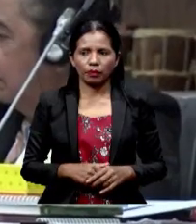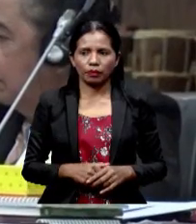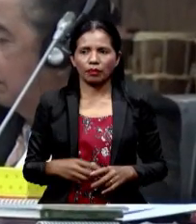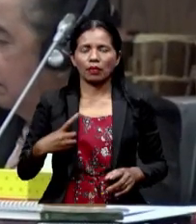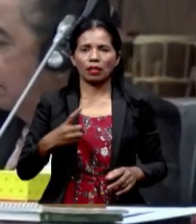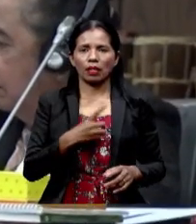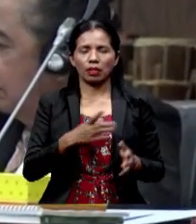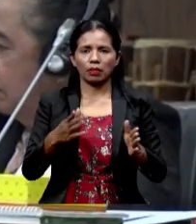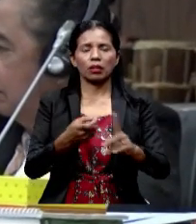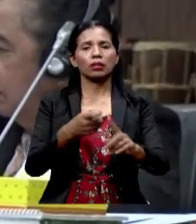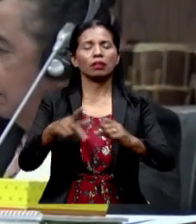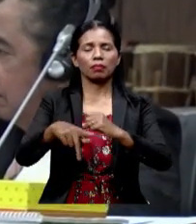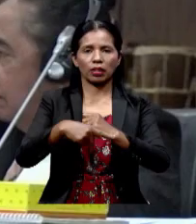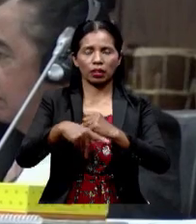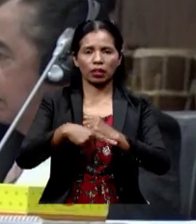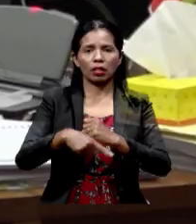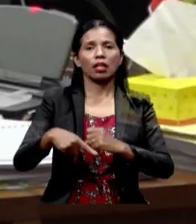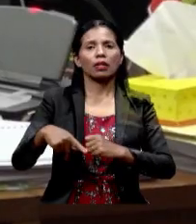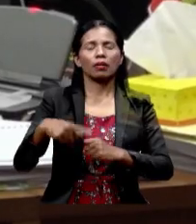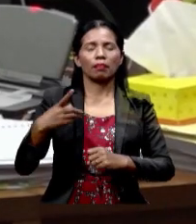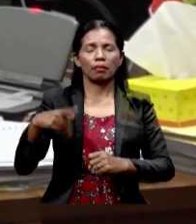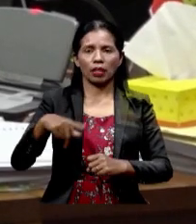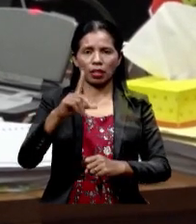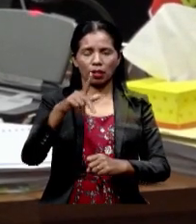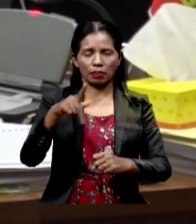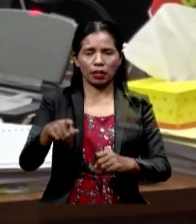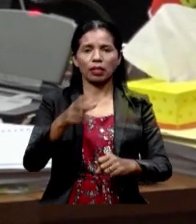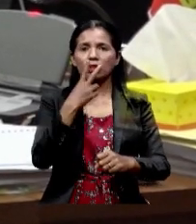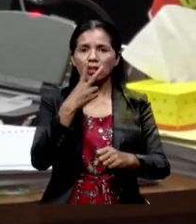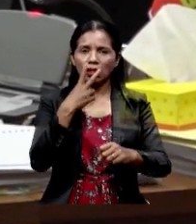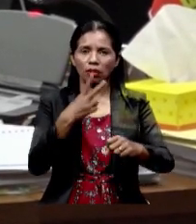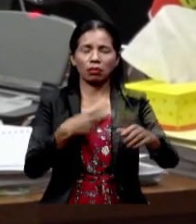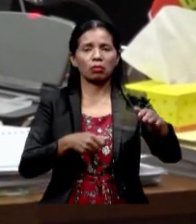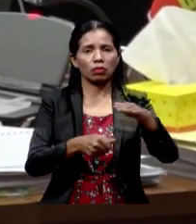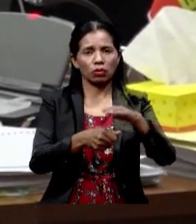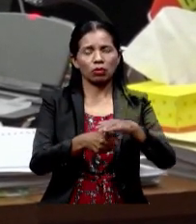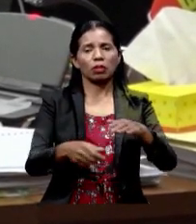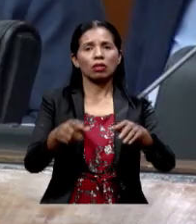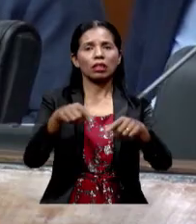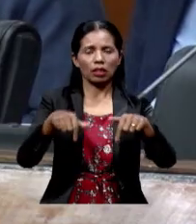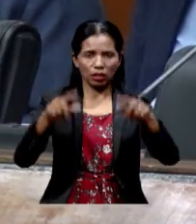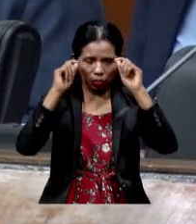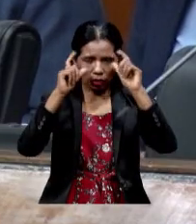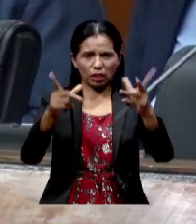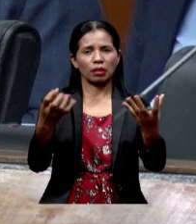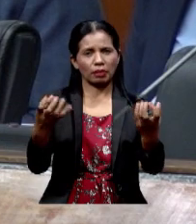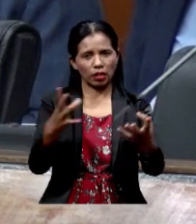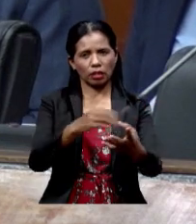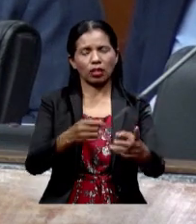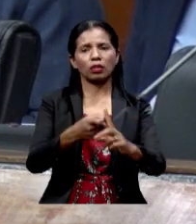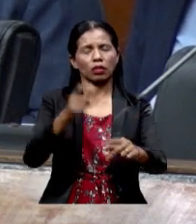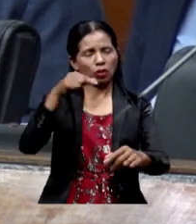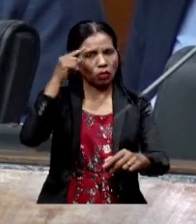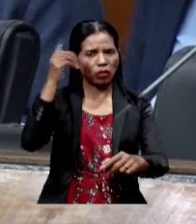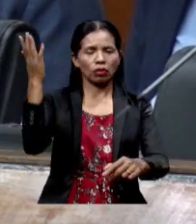Deputada Rosi Banca da PLP Maria Angelina Hateten, cigarro ilegal nebe continua a circular e arrailaran impacto Rosi governo